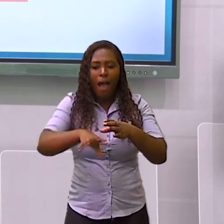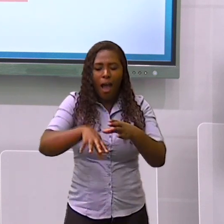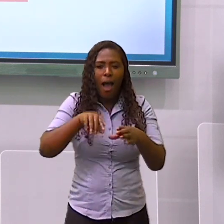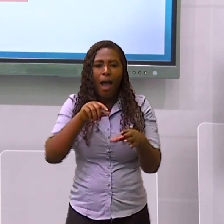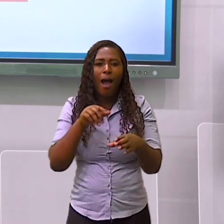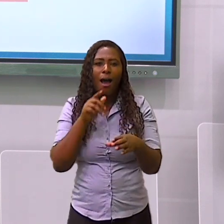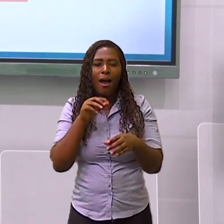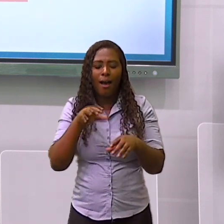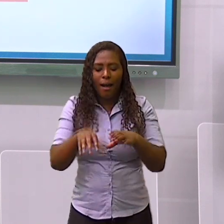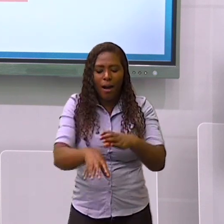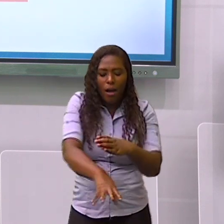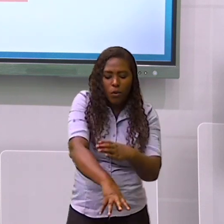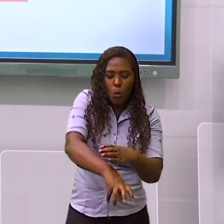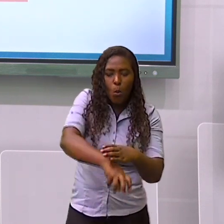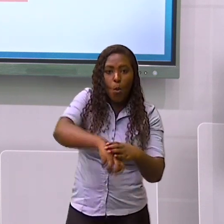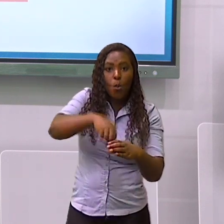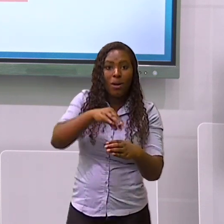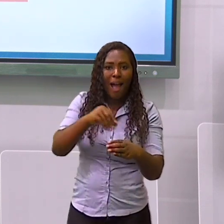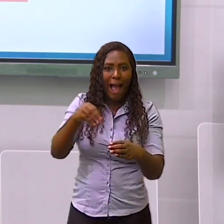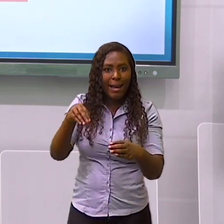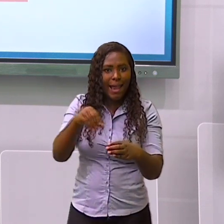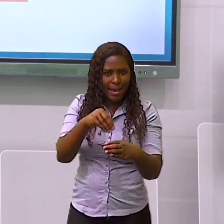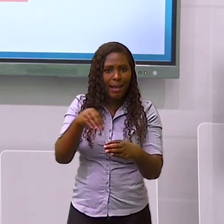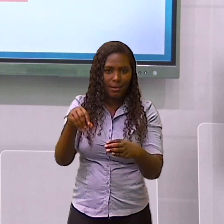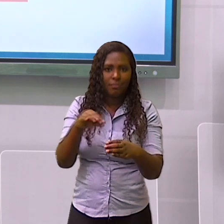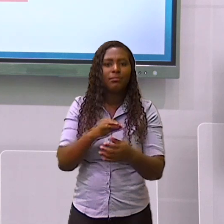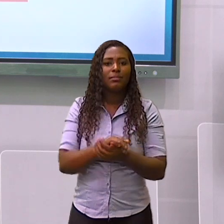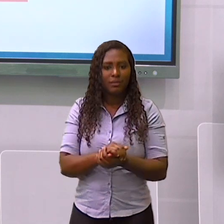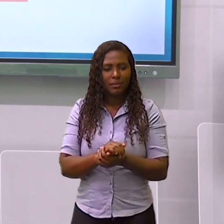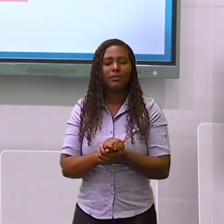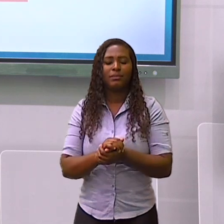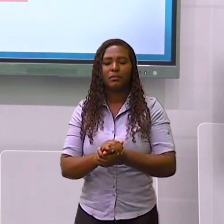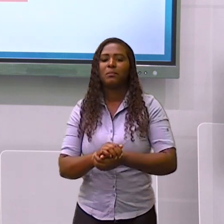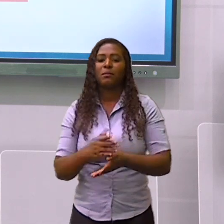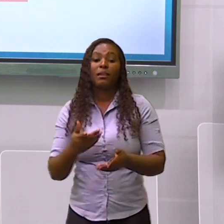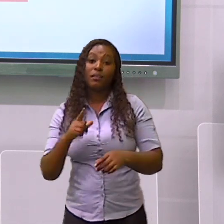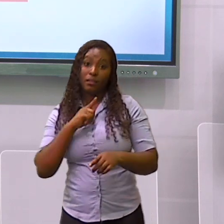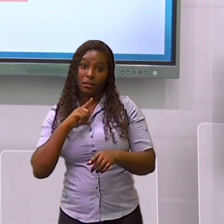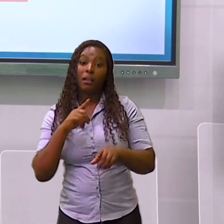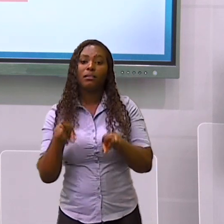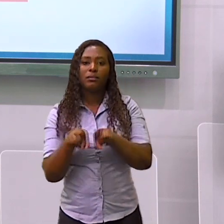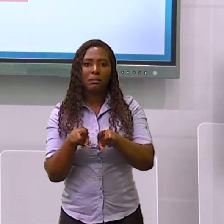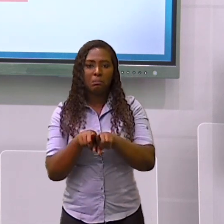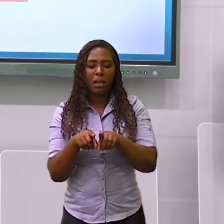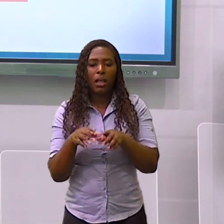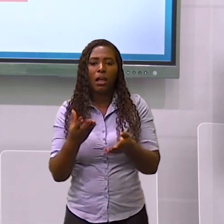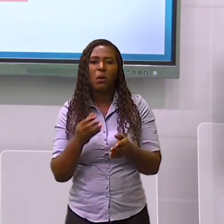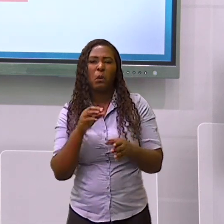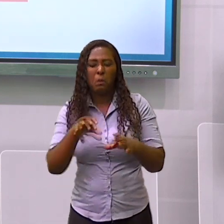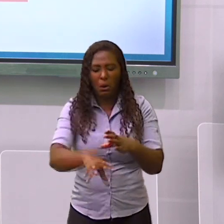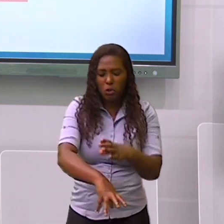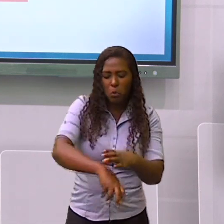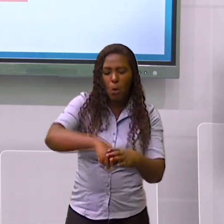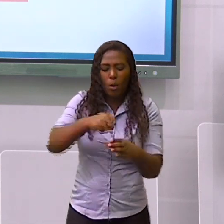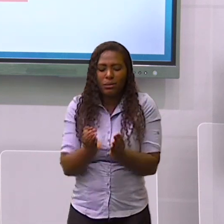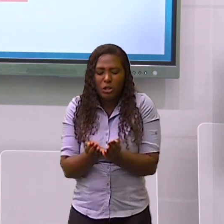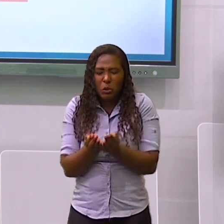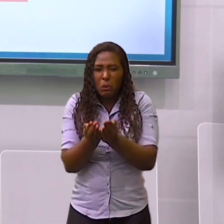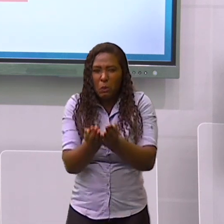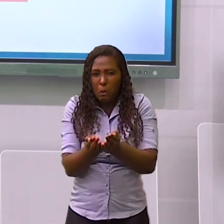um potencial muito grande aí agora na área imobiliária, não é isso? E o nosso rio,